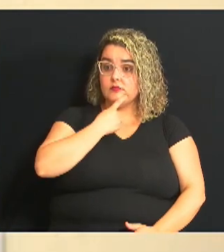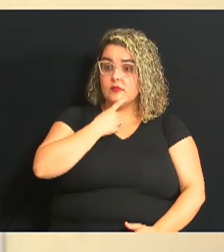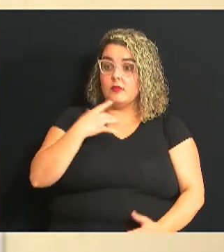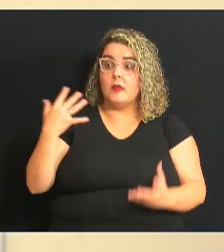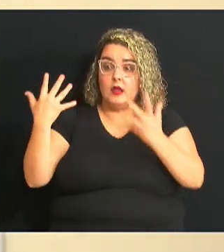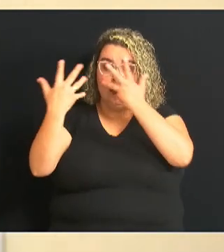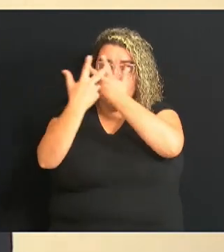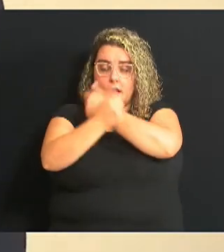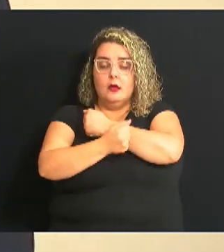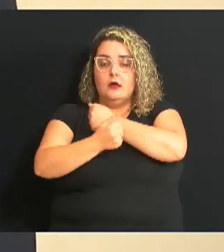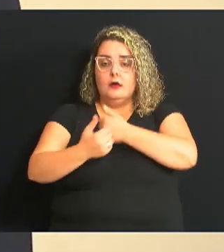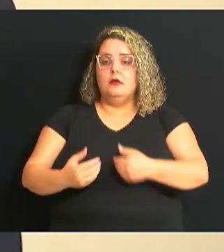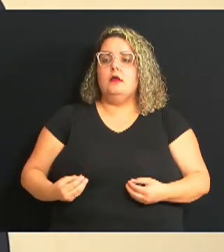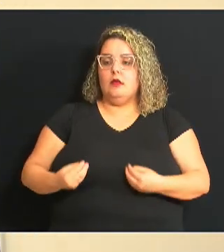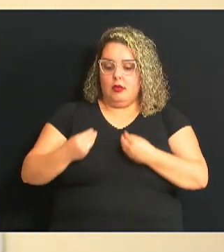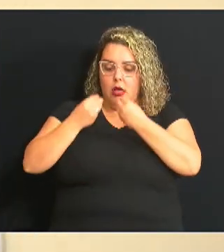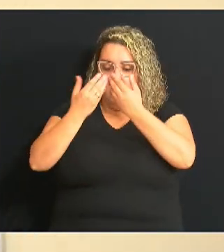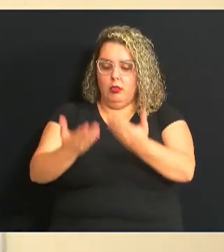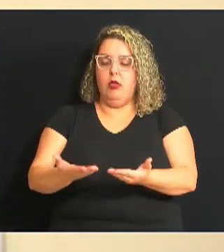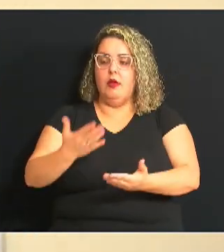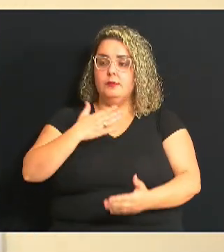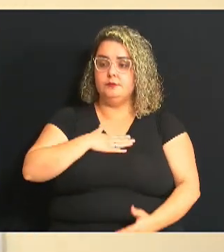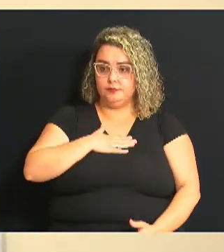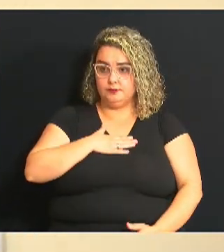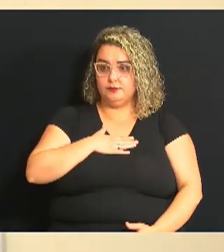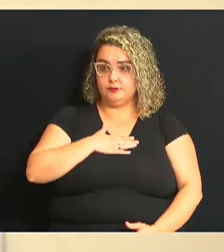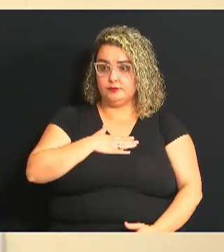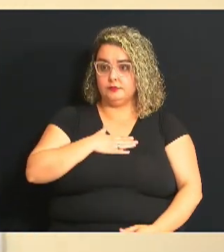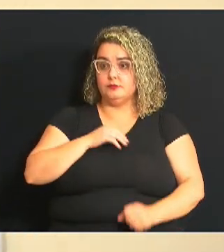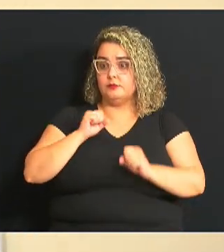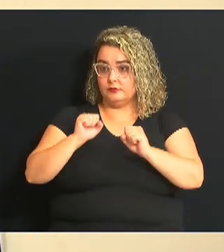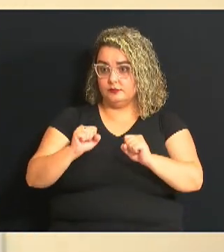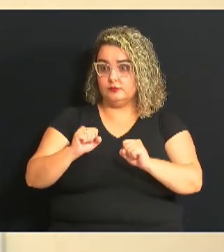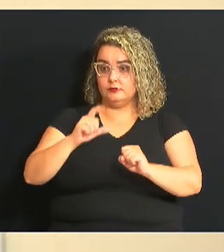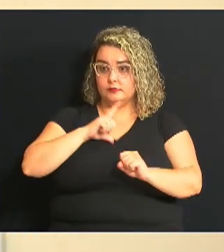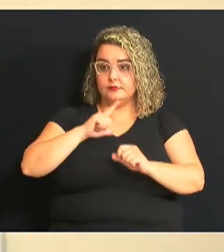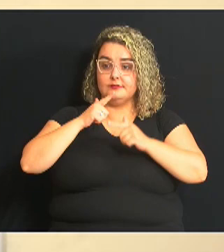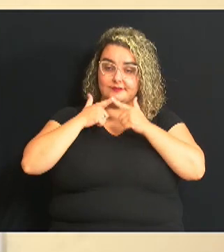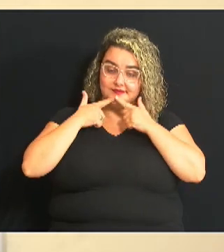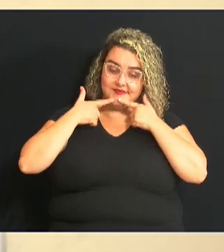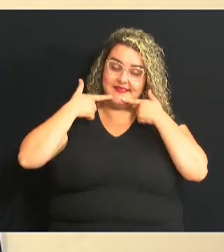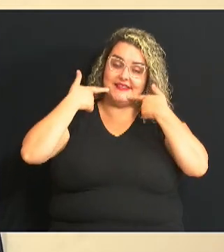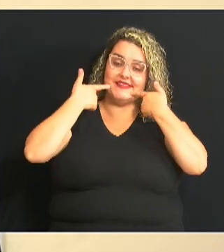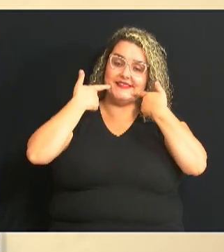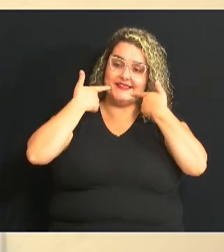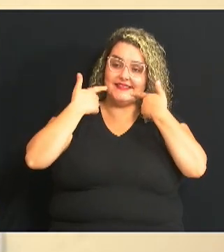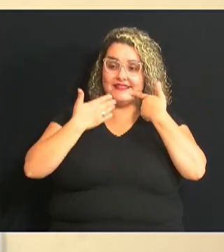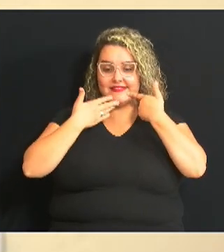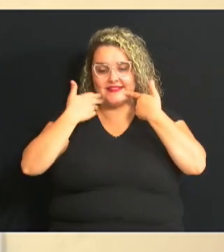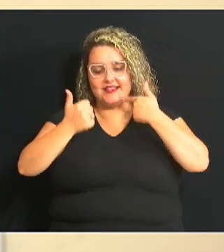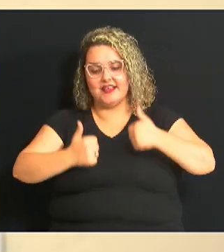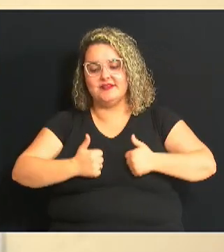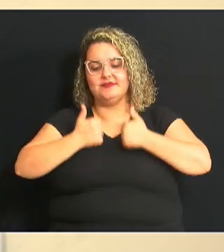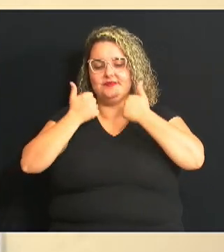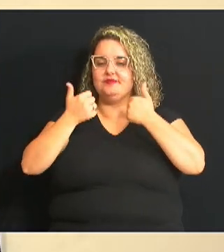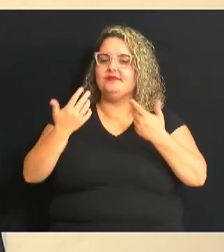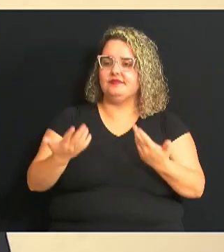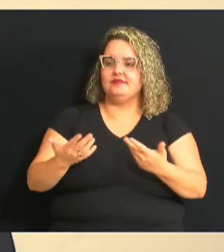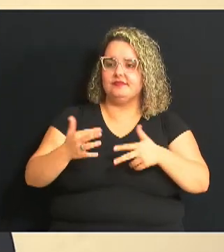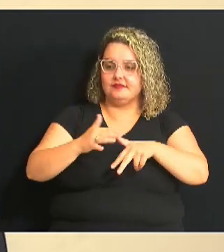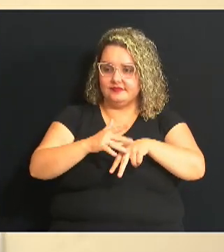poder trazer, no meu caso, ortodontia, poder trazer um sorriso que melhora a autoestima do paciente, trazer